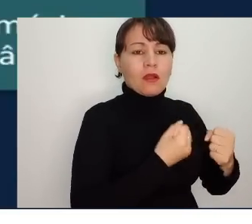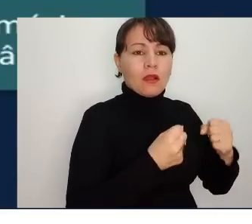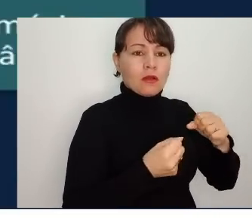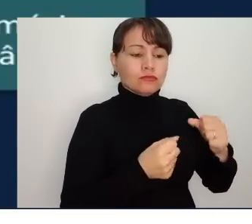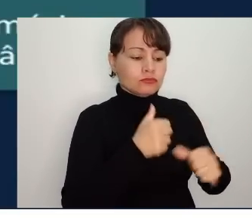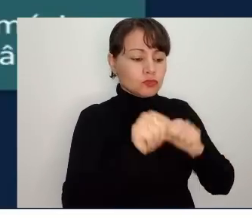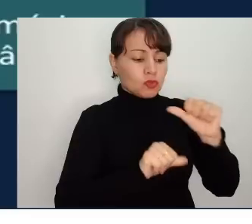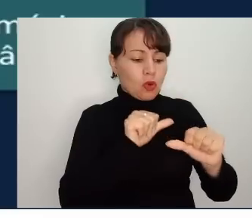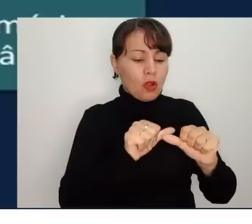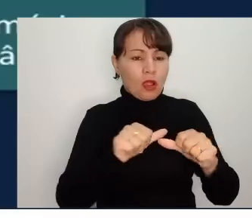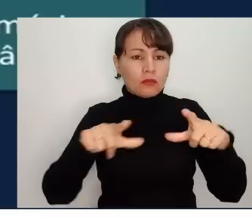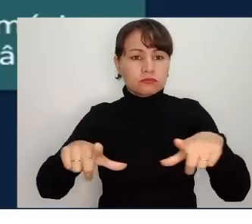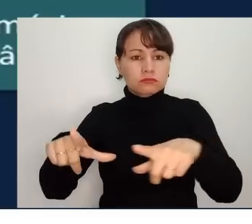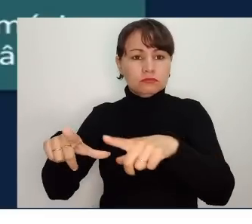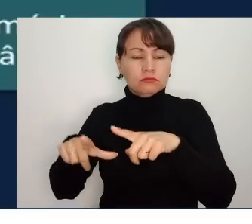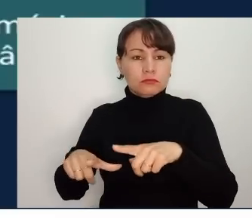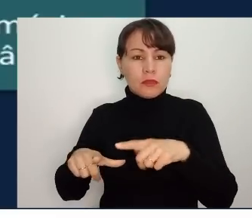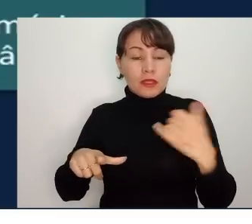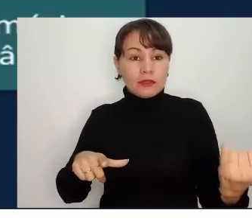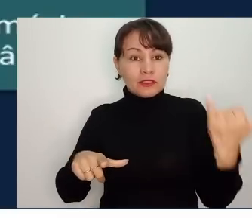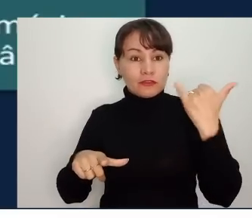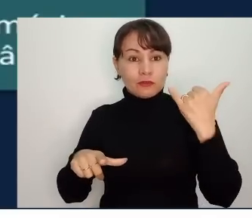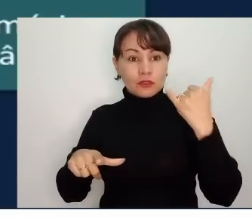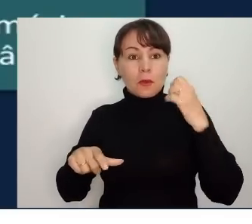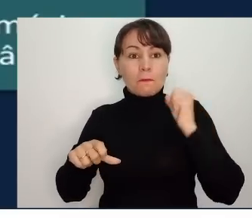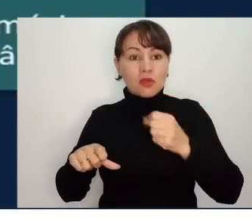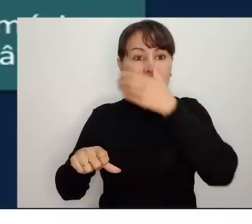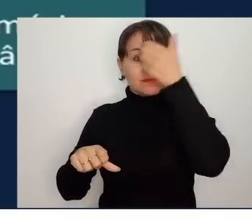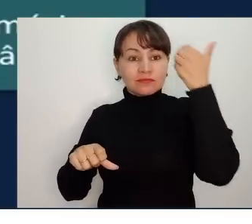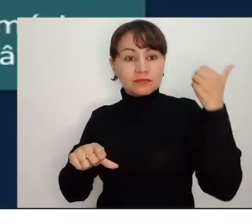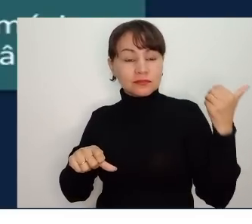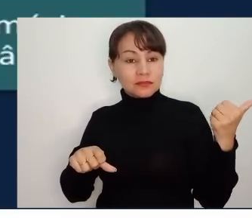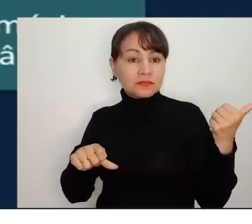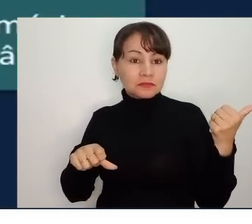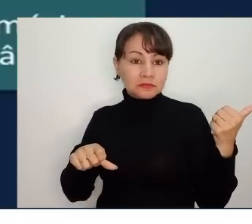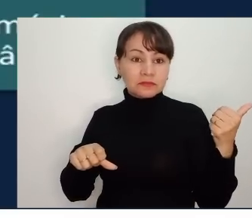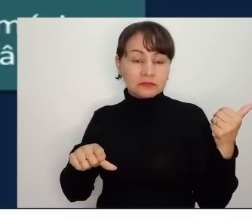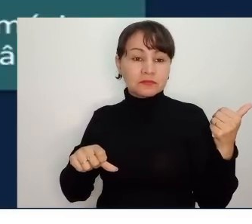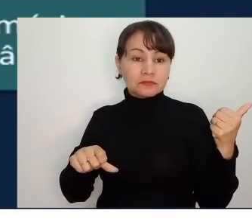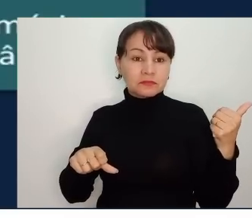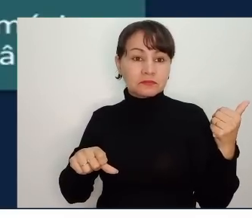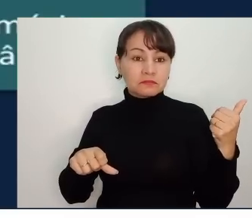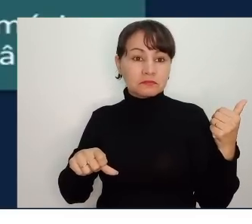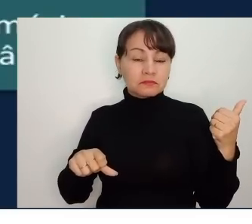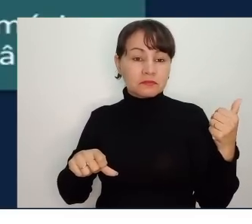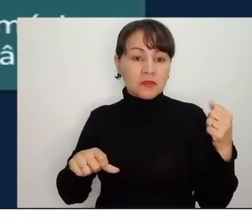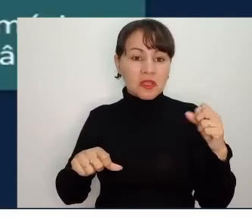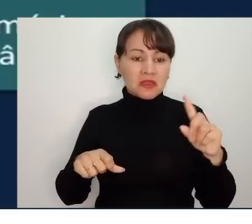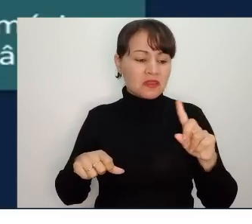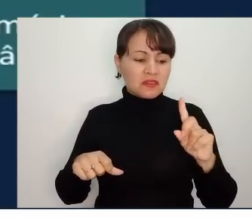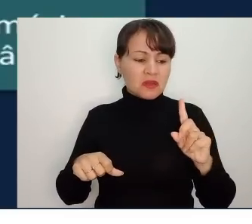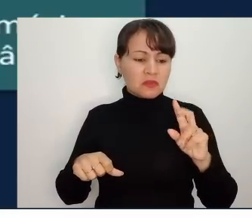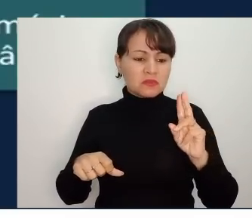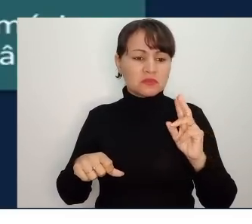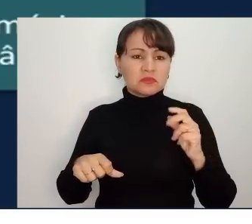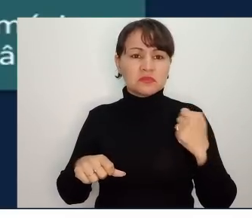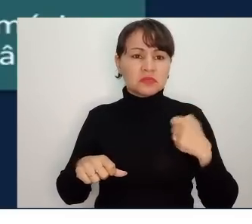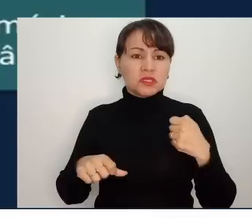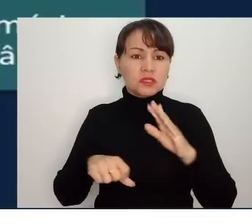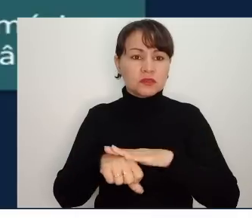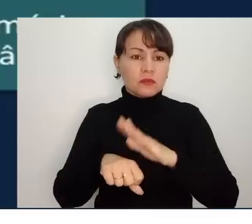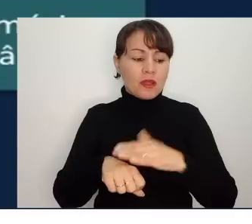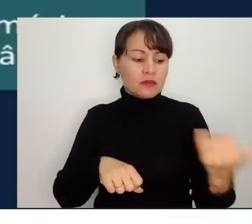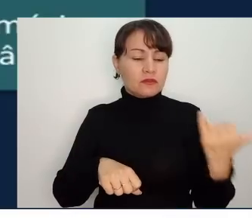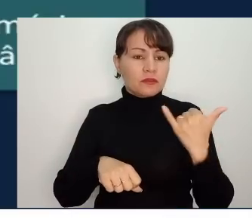daquele local. E aí, essa informação ela pode ser eliminada, pode ser totalmente apagada. Não preciso mais